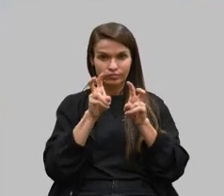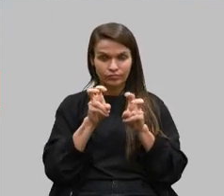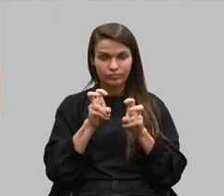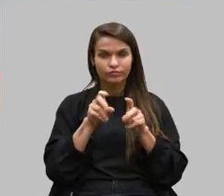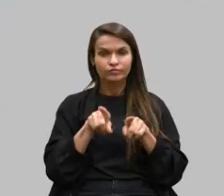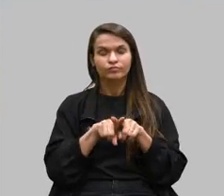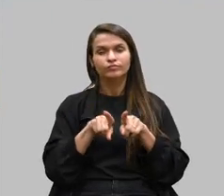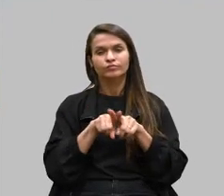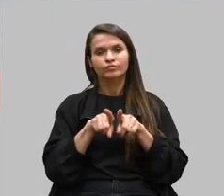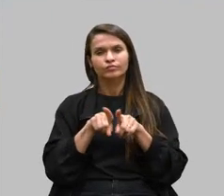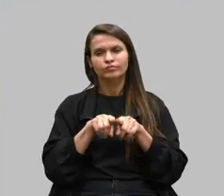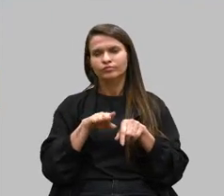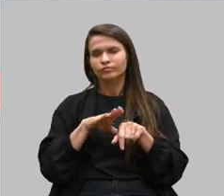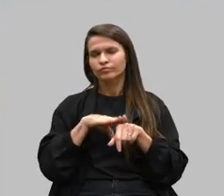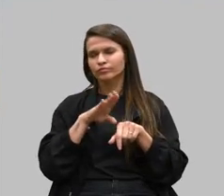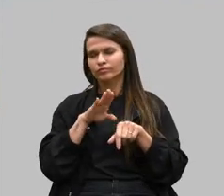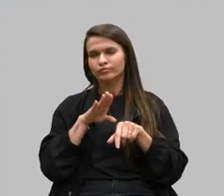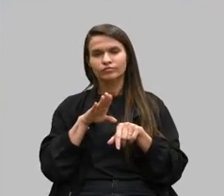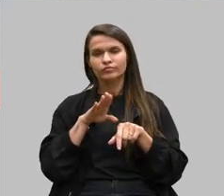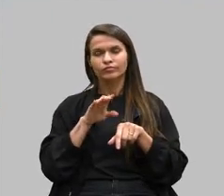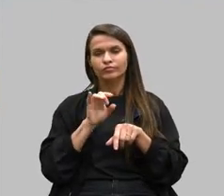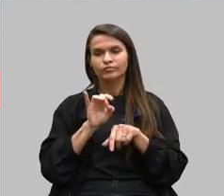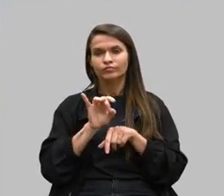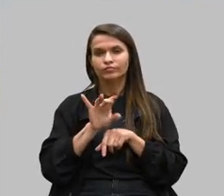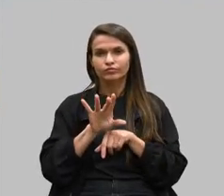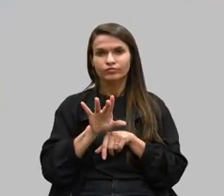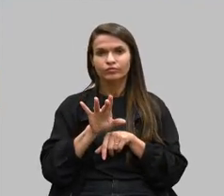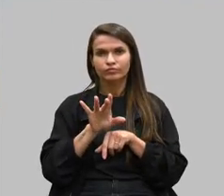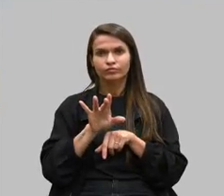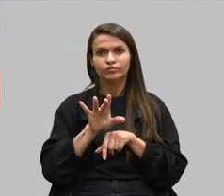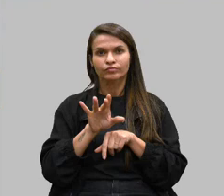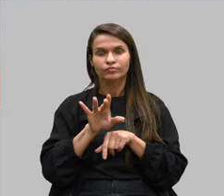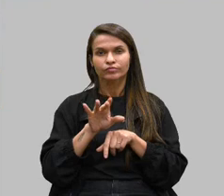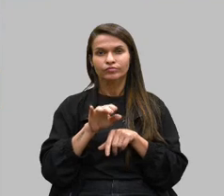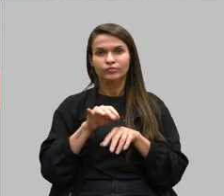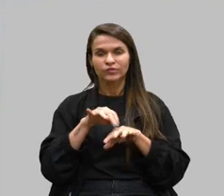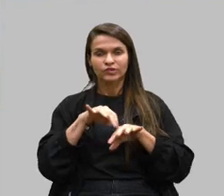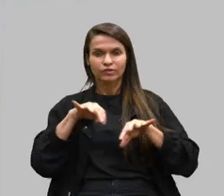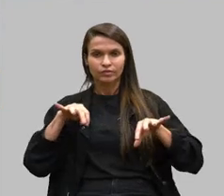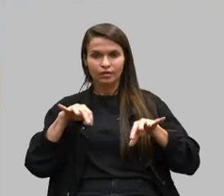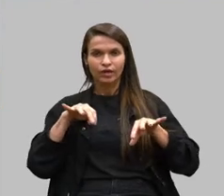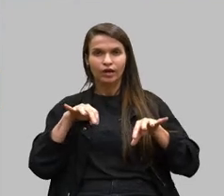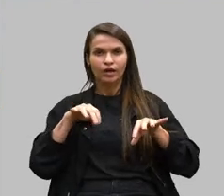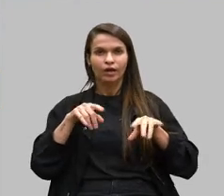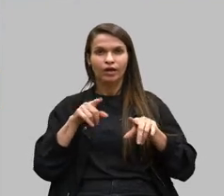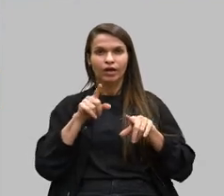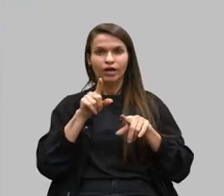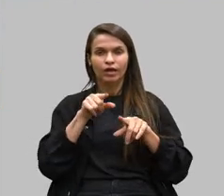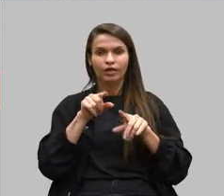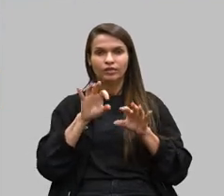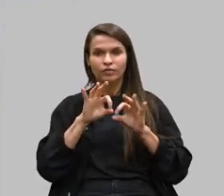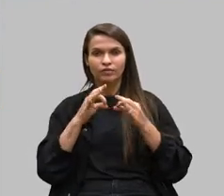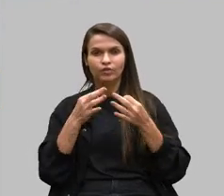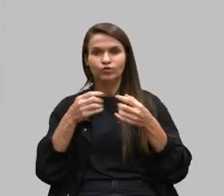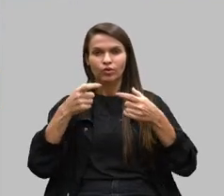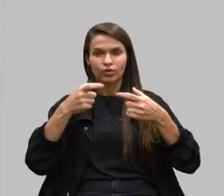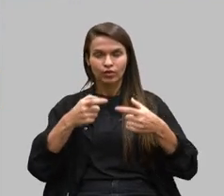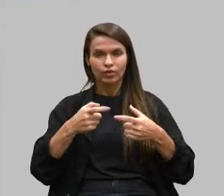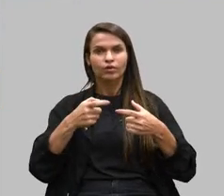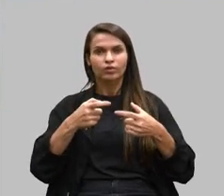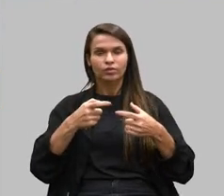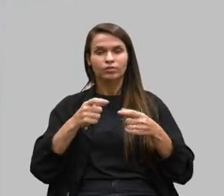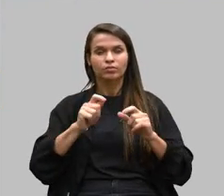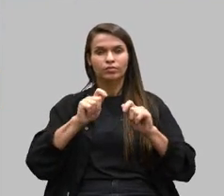dominam muito mais além do que apenas entre aspas desapropriar é você colocar essas famílias em localidades que realmente